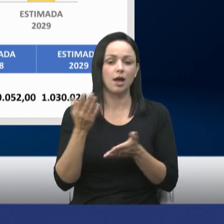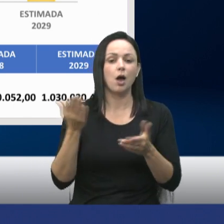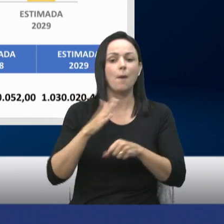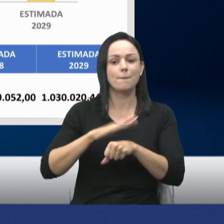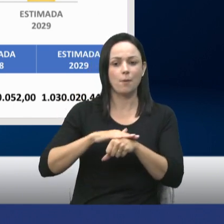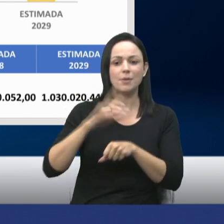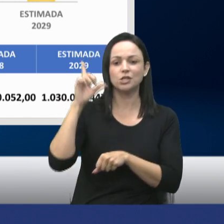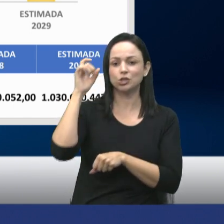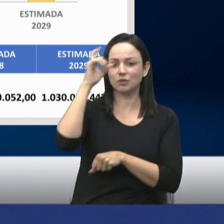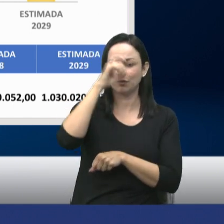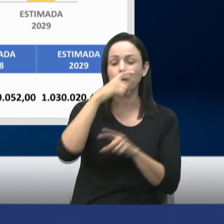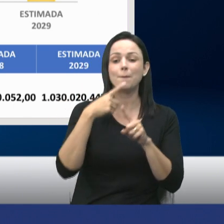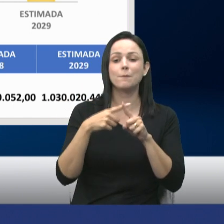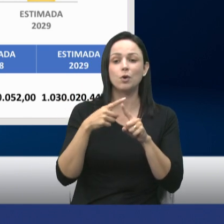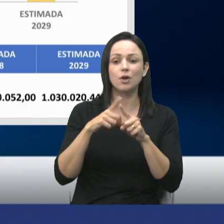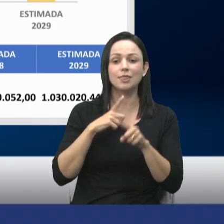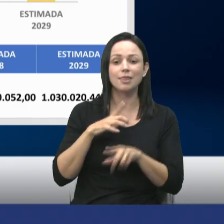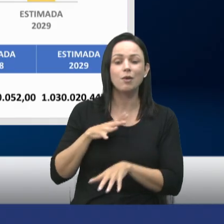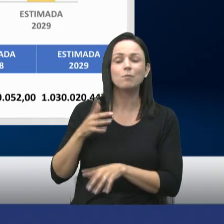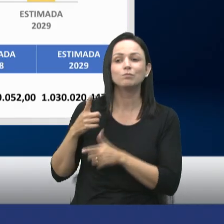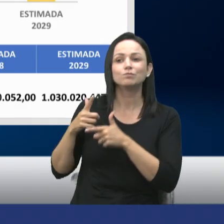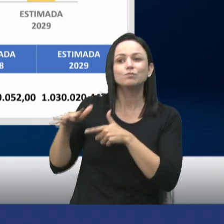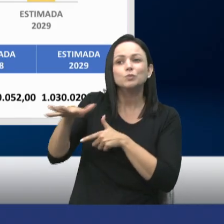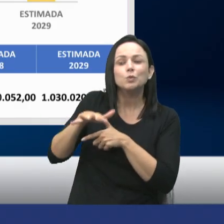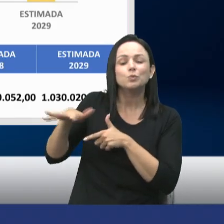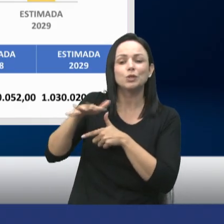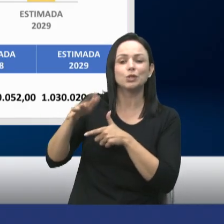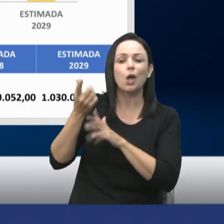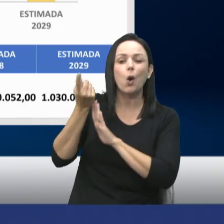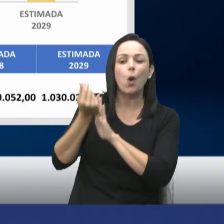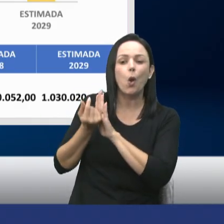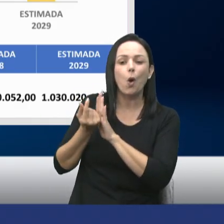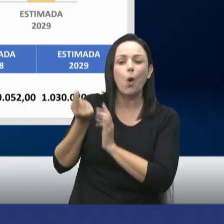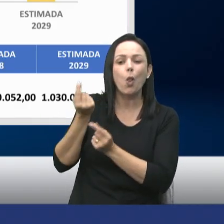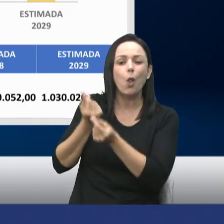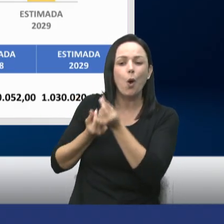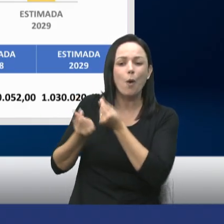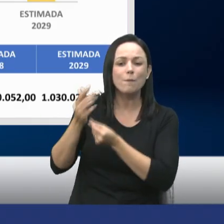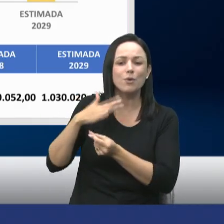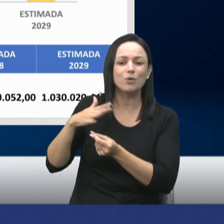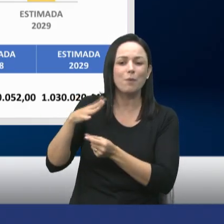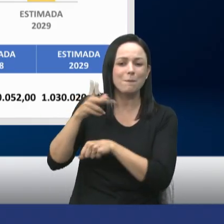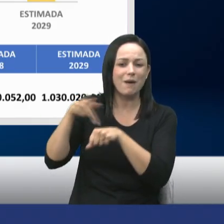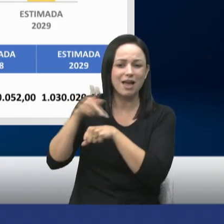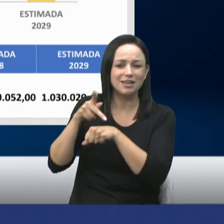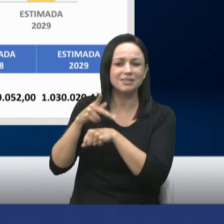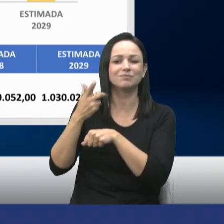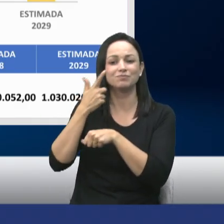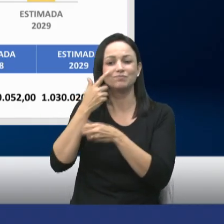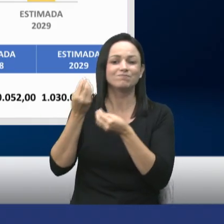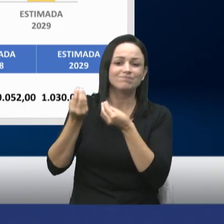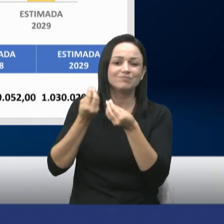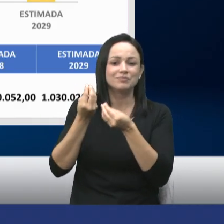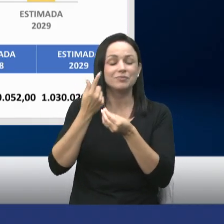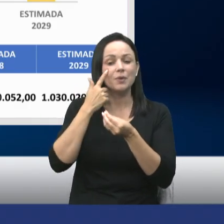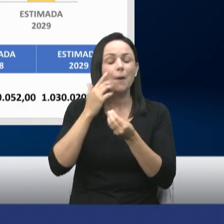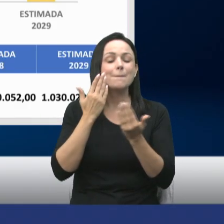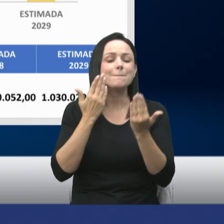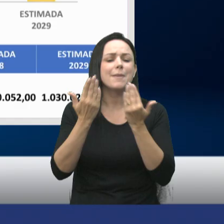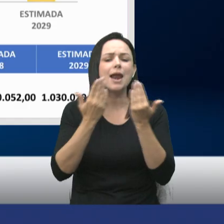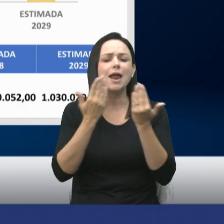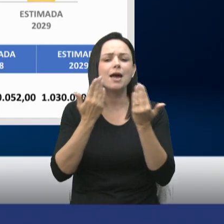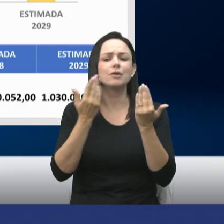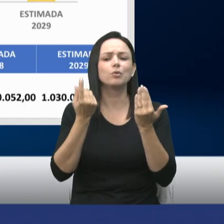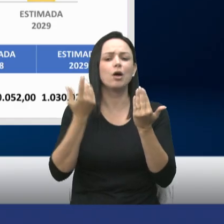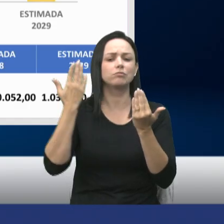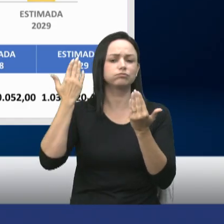todo o cenário econômico que a gente vem vivendo. Mas então a gente usa como parâmetro a arrecadação que a gente